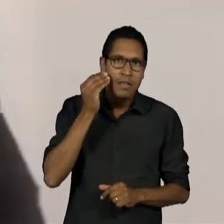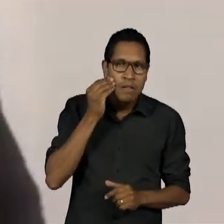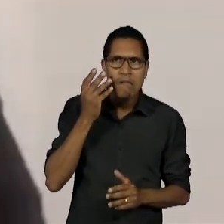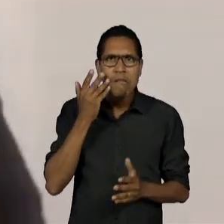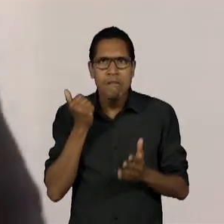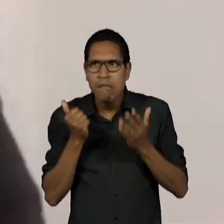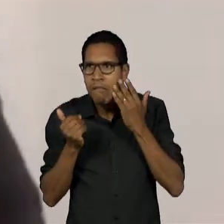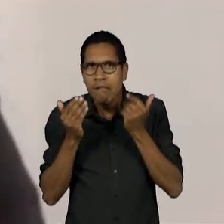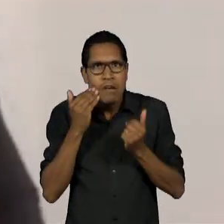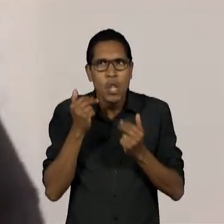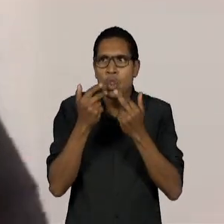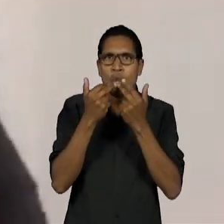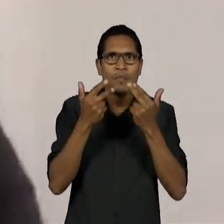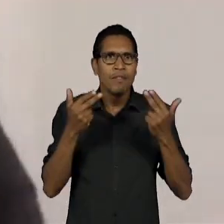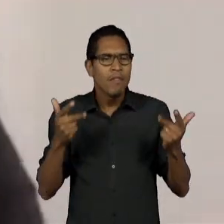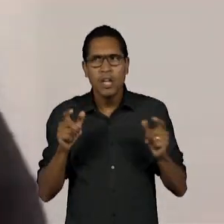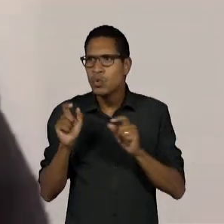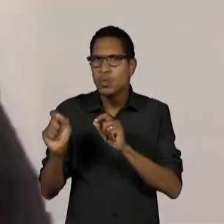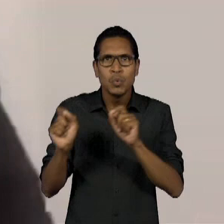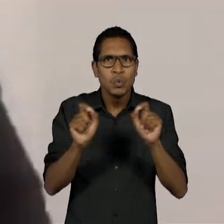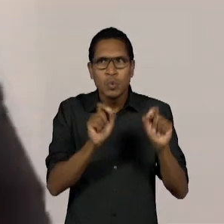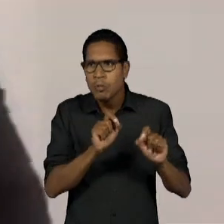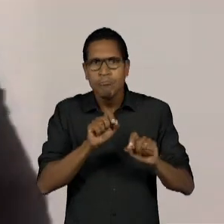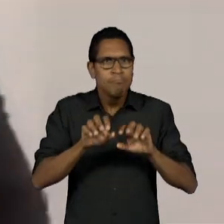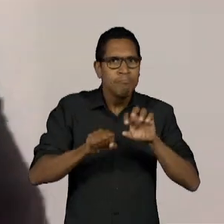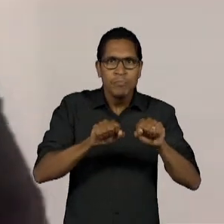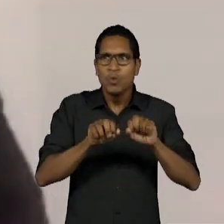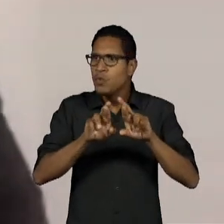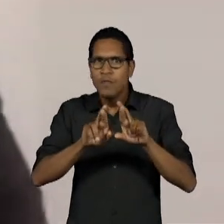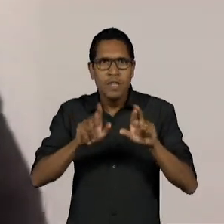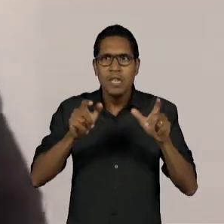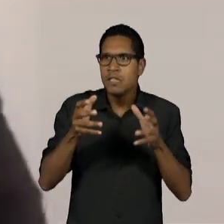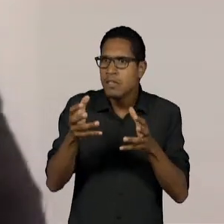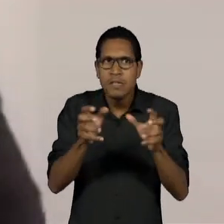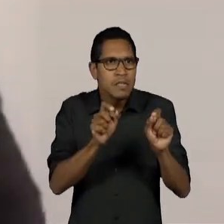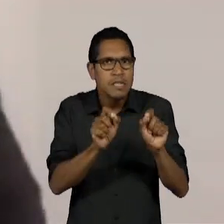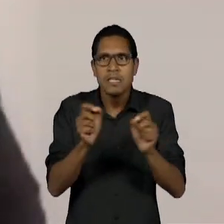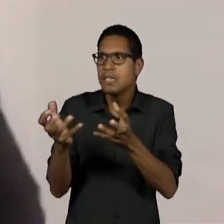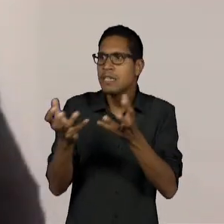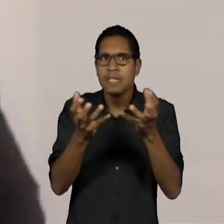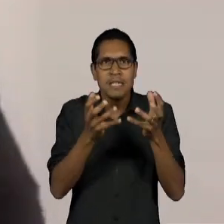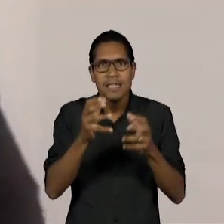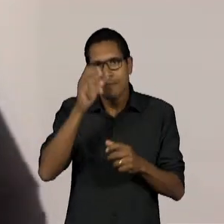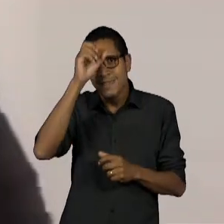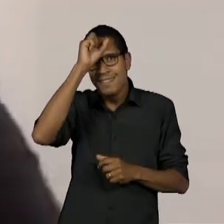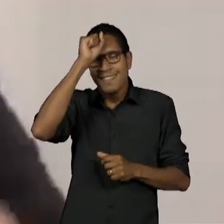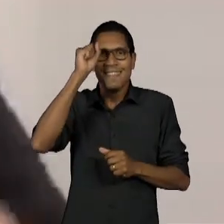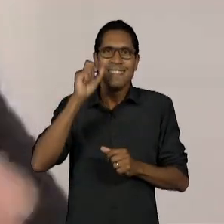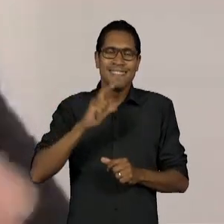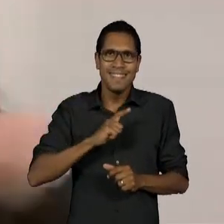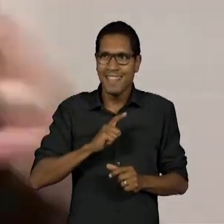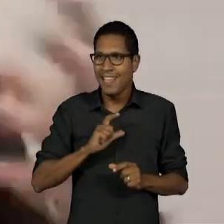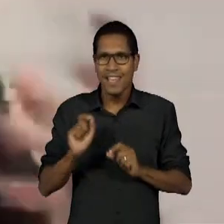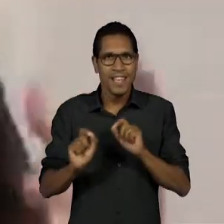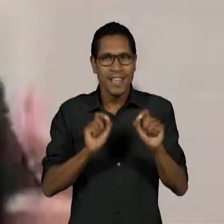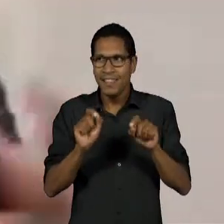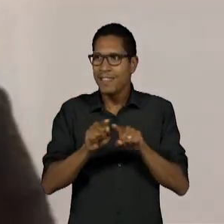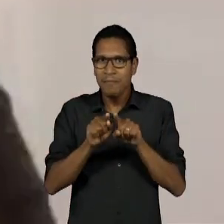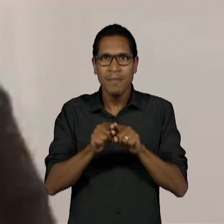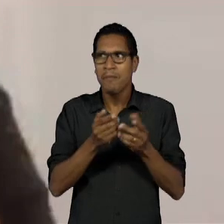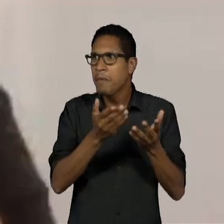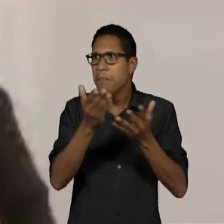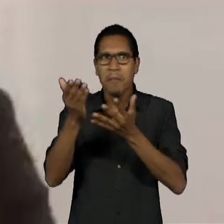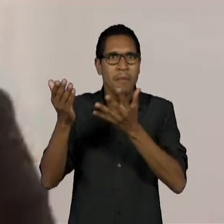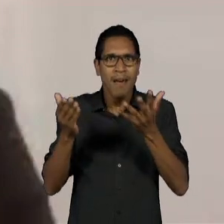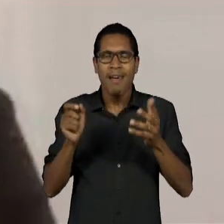o novo, buscando o diferente, buscando o imponderável